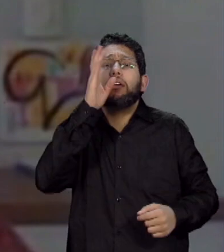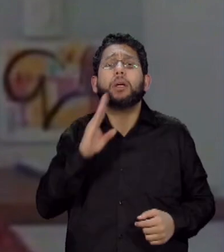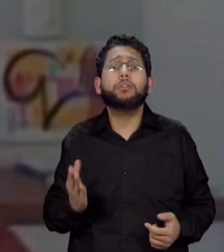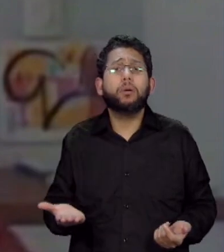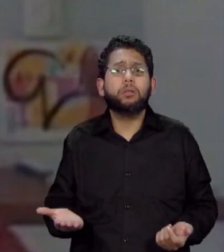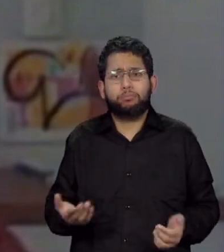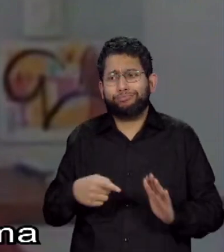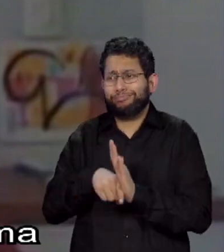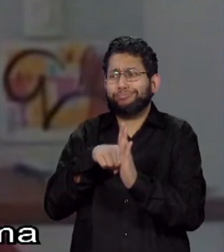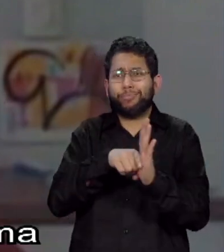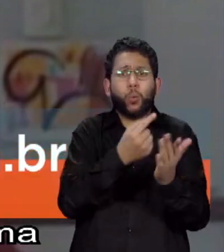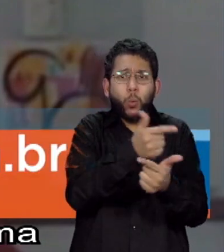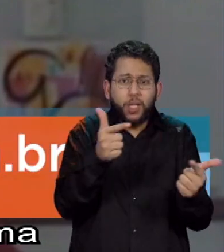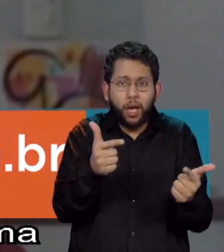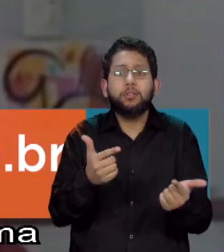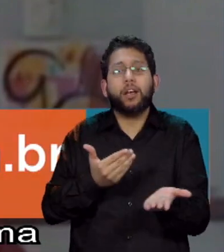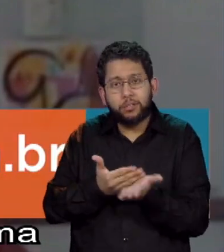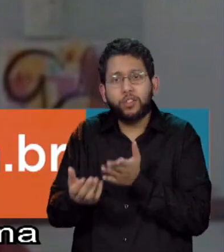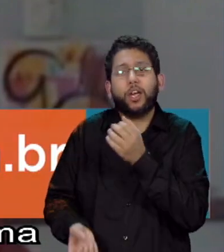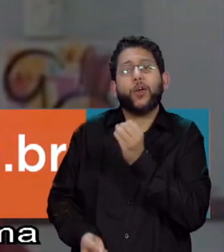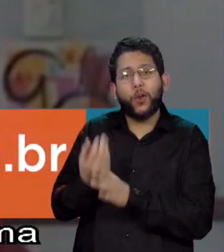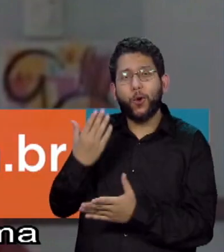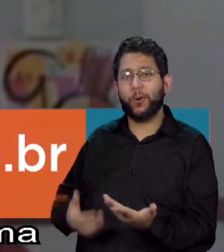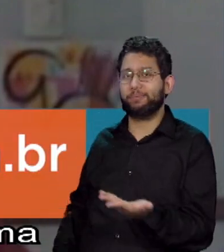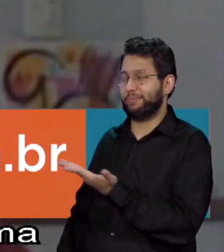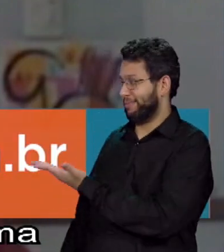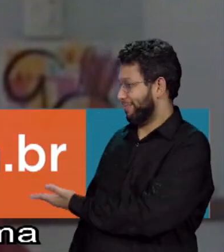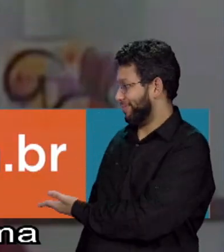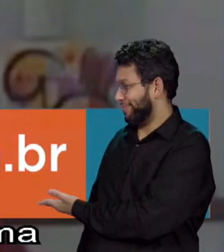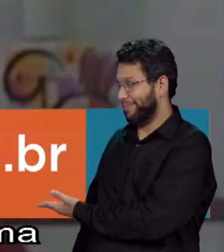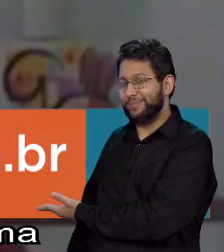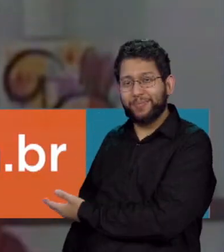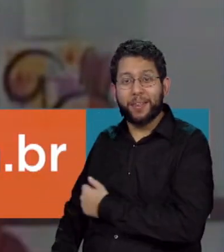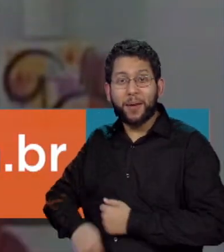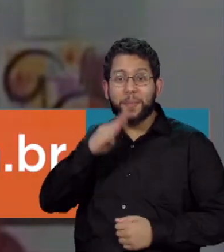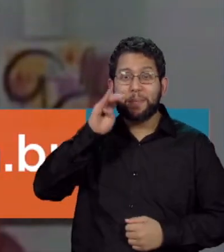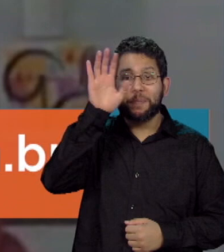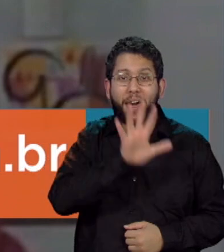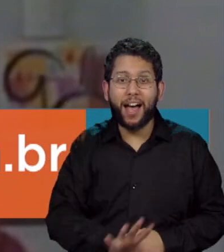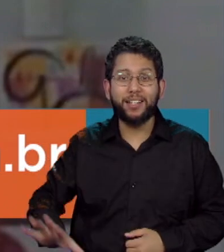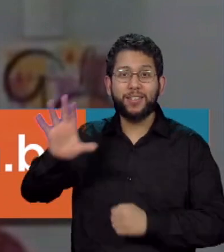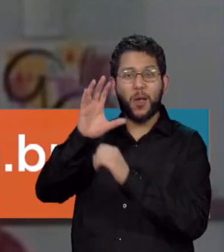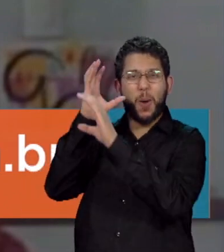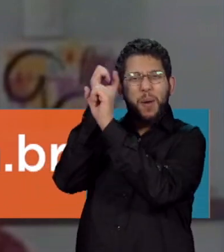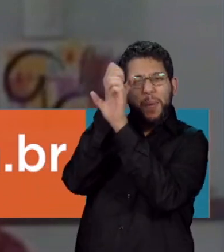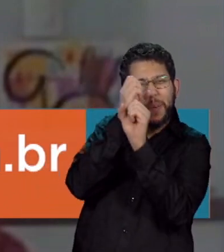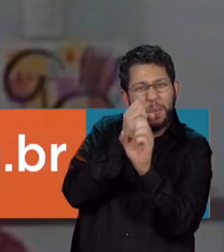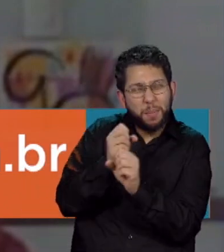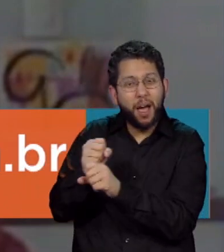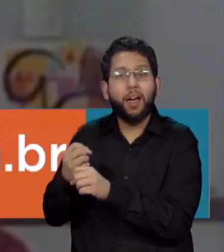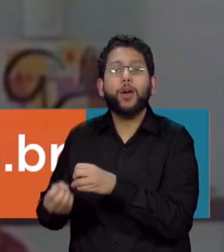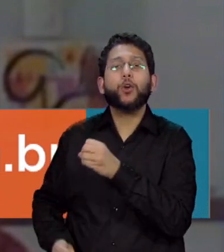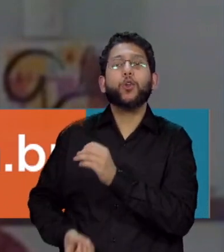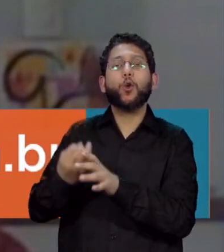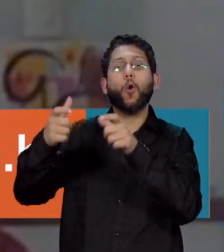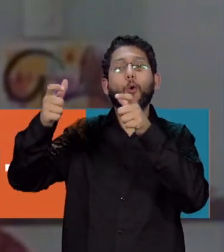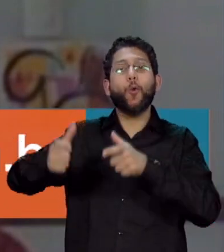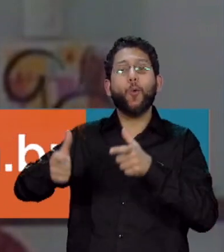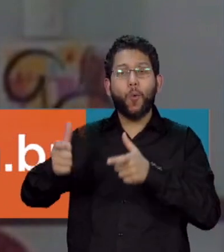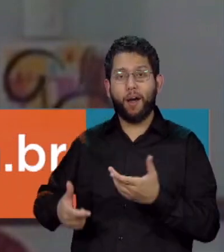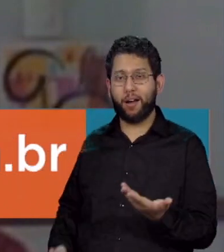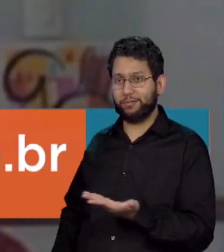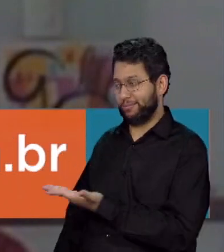parceria, desenvolvemos esse mapeamento. Esse mapeamento resultou numa plataforma que é o